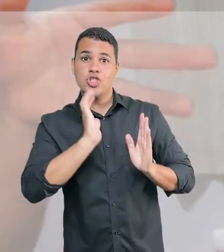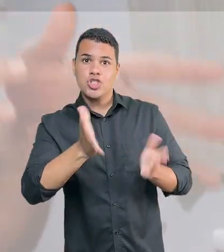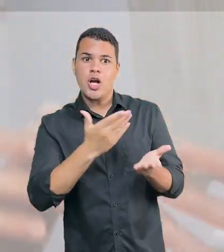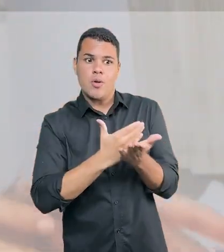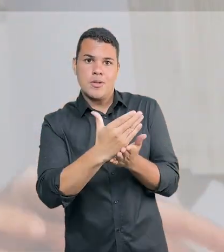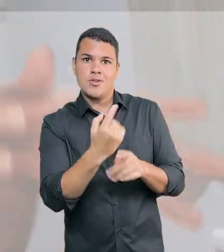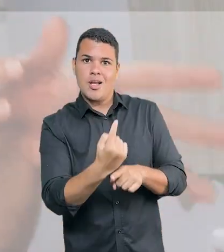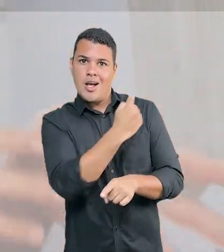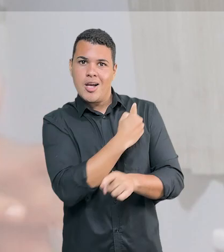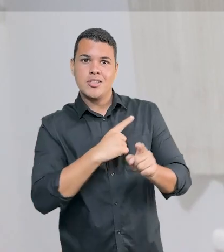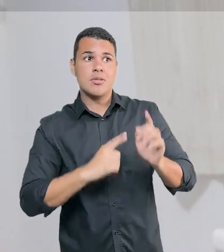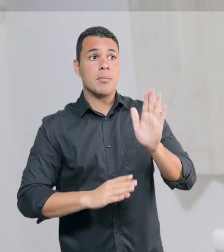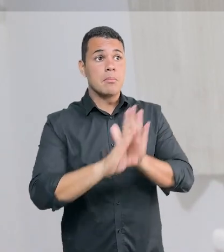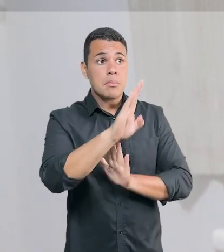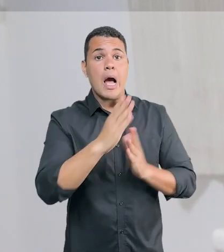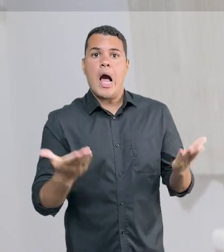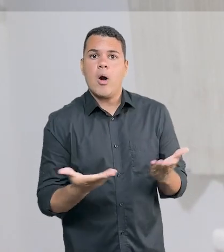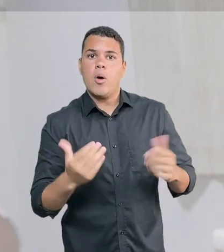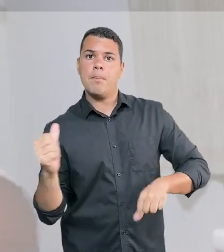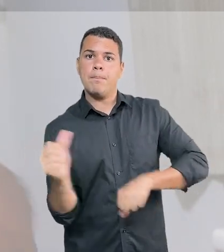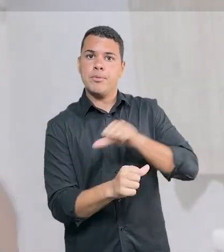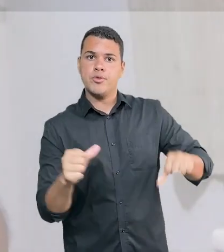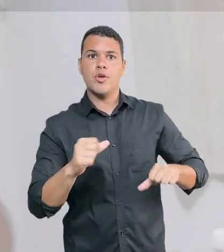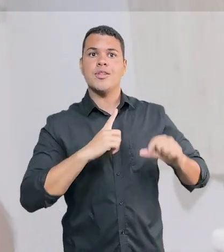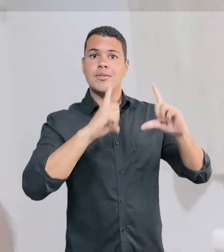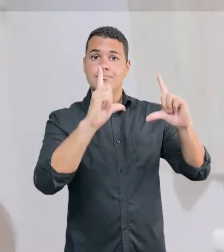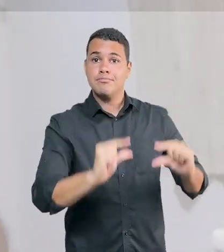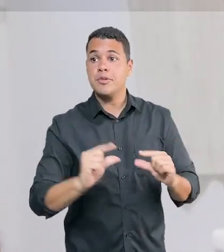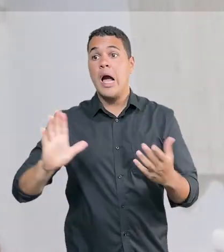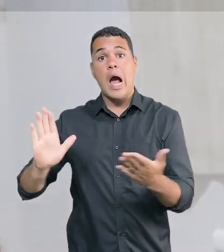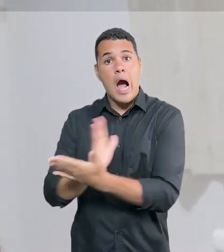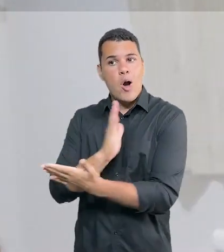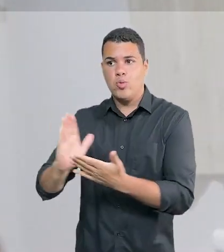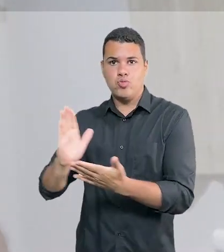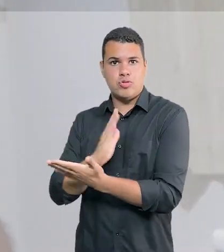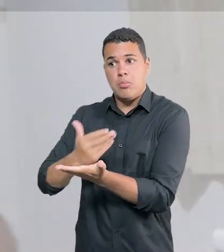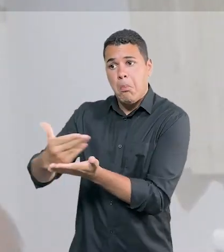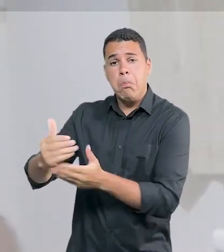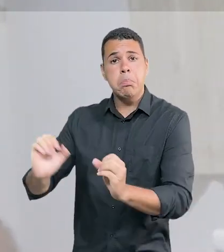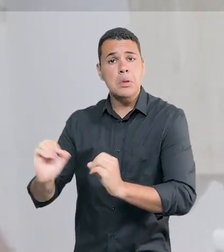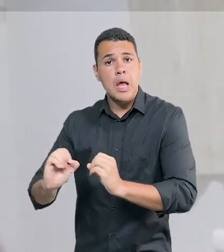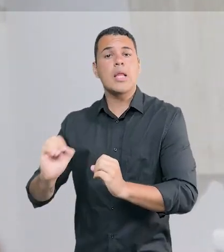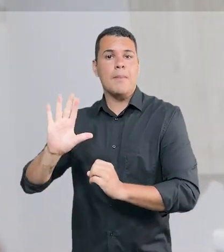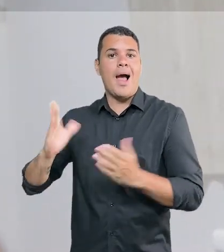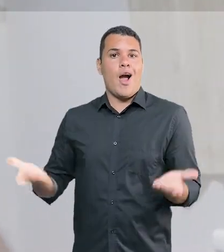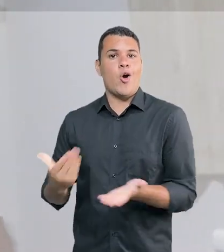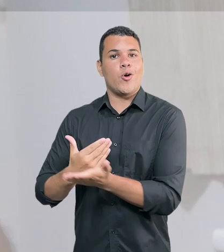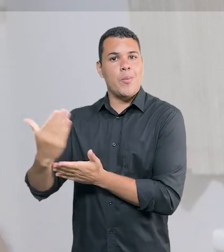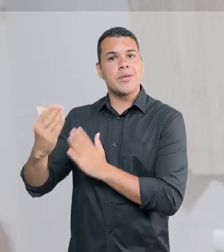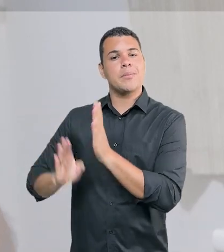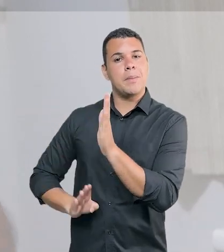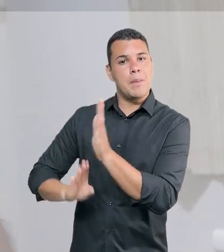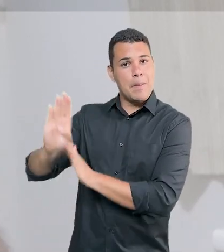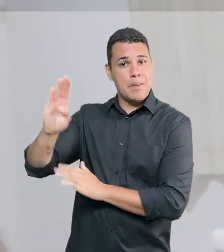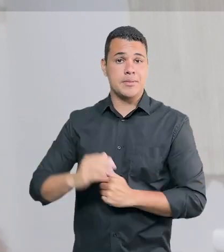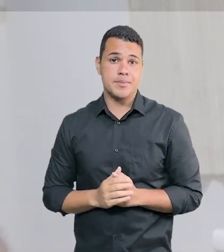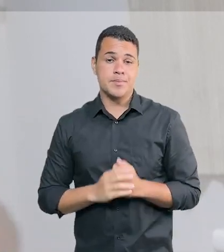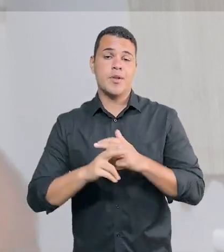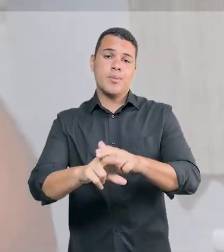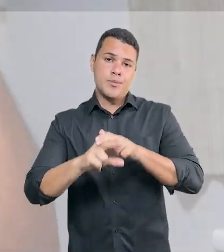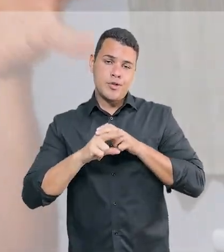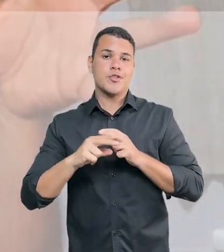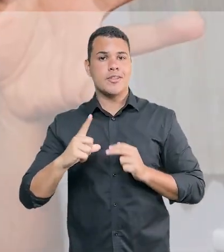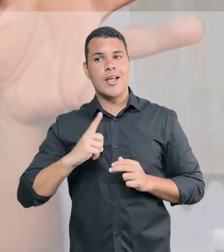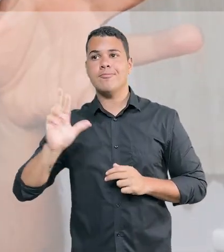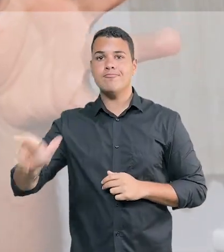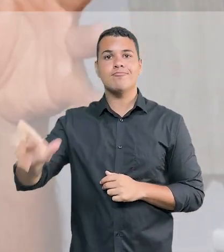tempo, alguns deles já apontam início de queda, alguns já entrando em estabilização, mas, né, temos outros